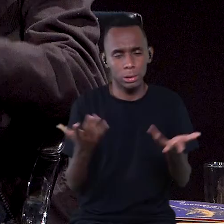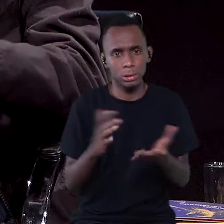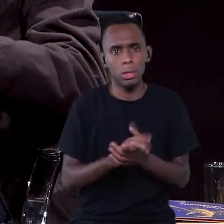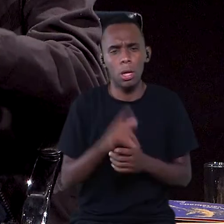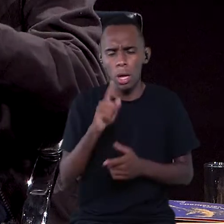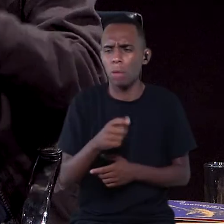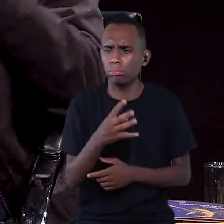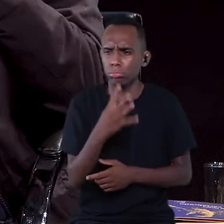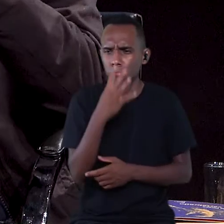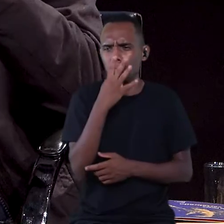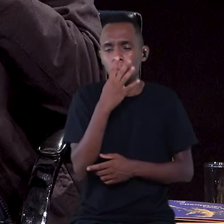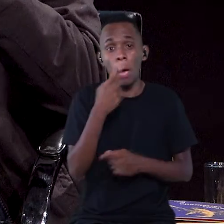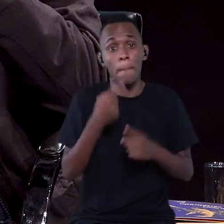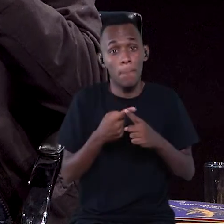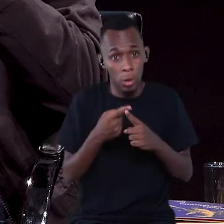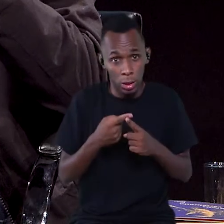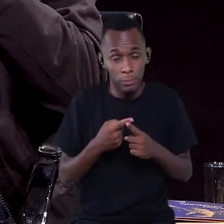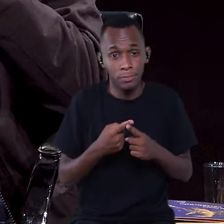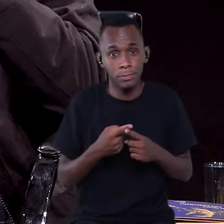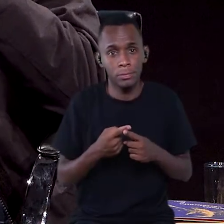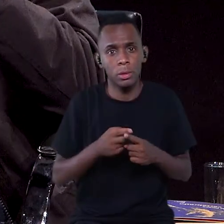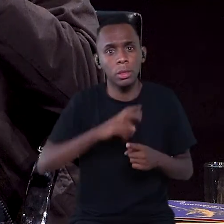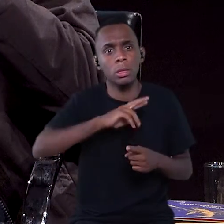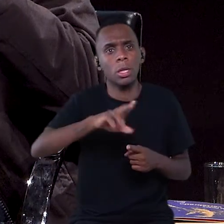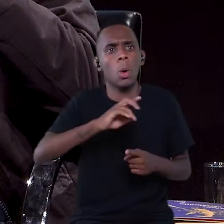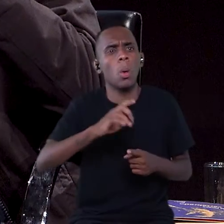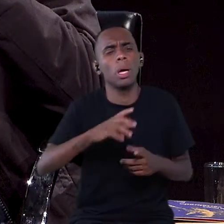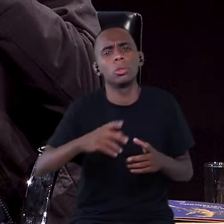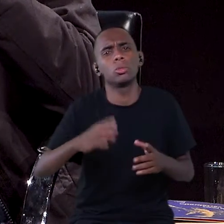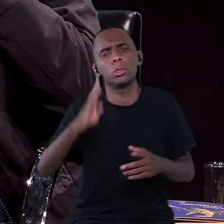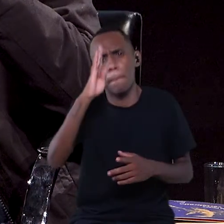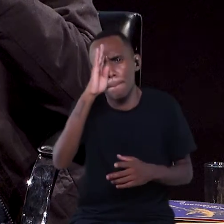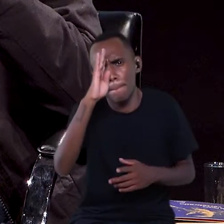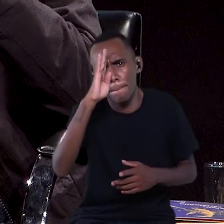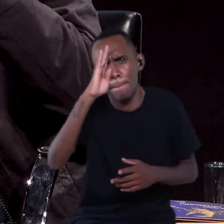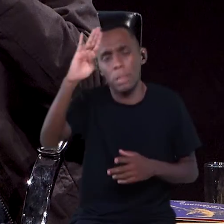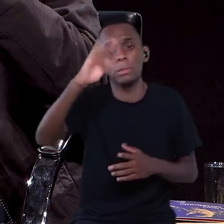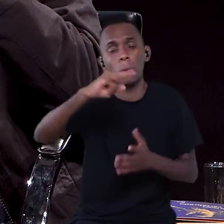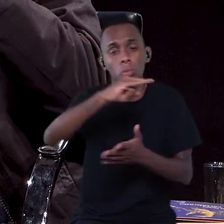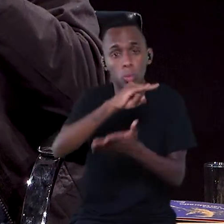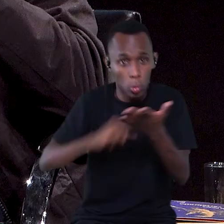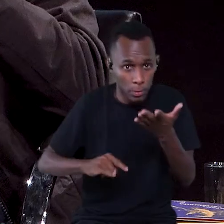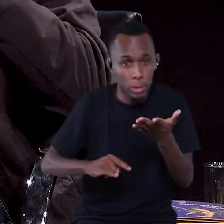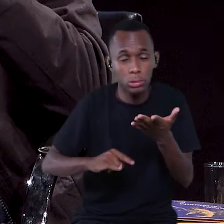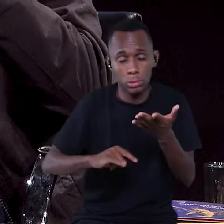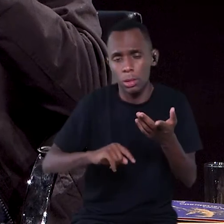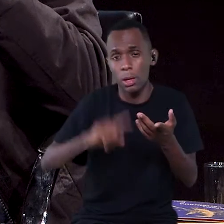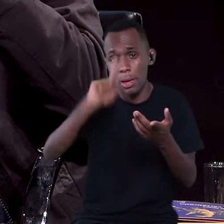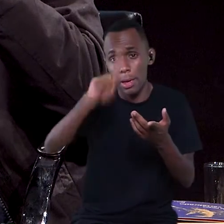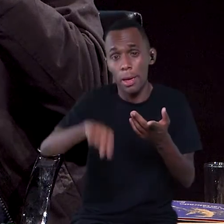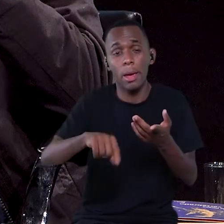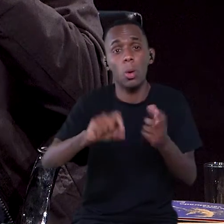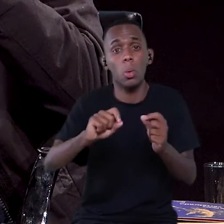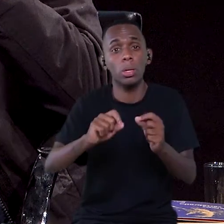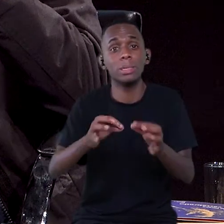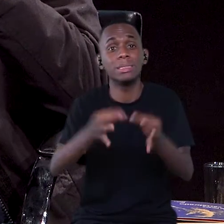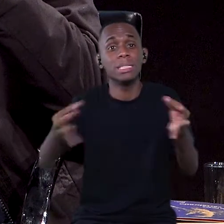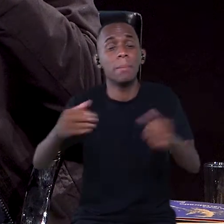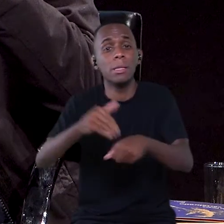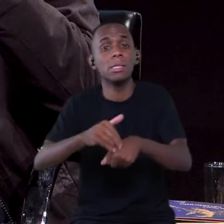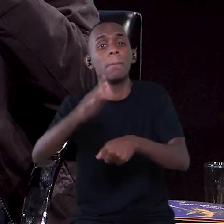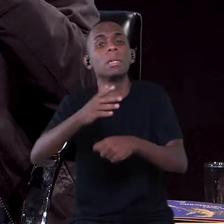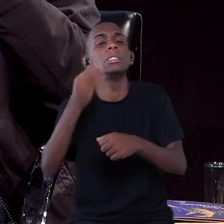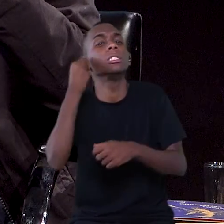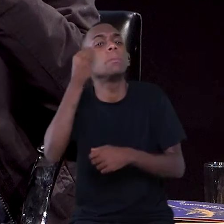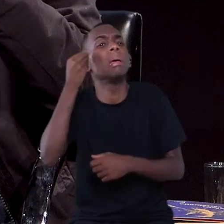historiográfica fascinante, porque ela vai partir não dos grandes monumentos, dos grandes documentos, mas, simplificando muito aqui, vai partir das